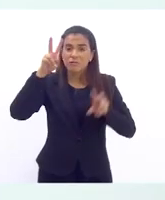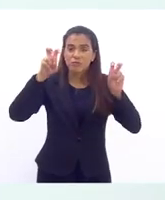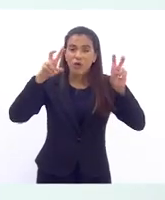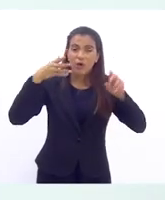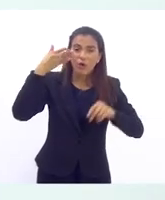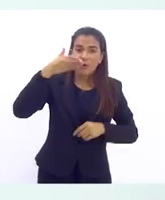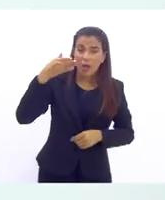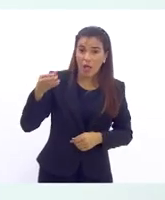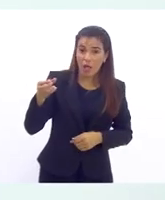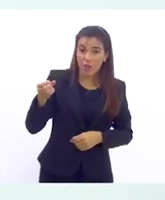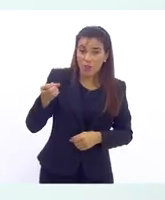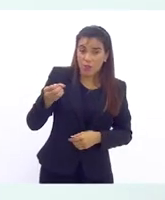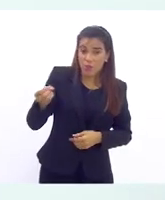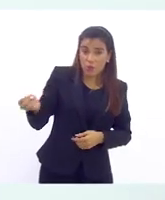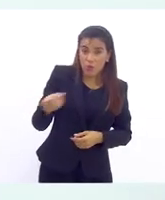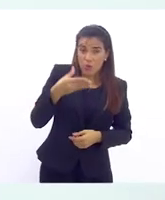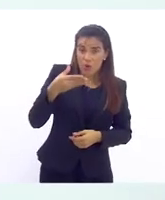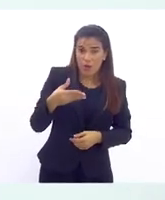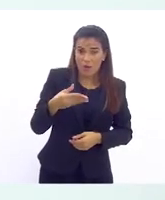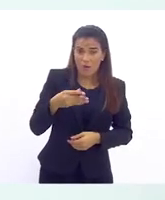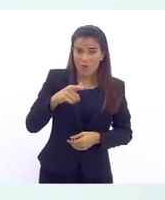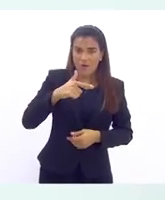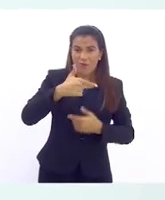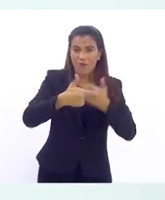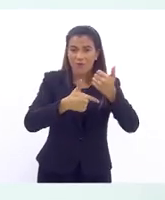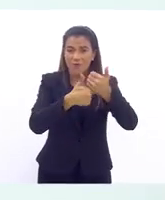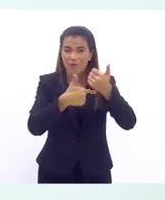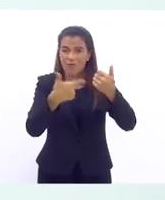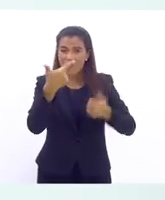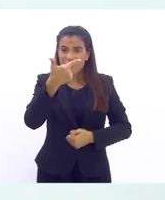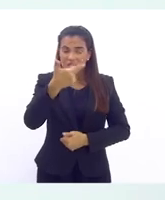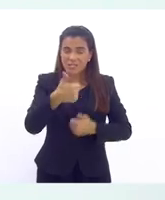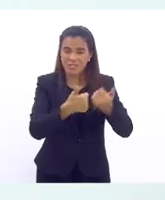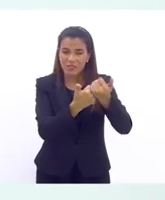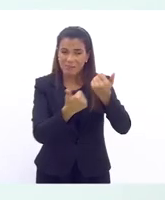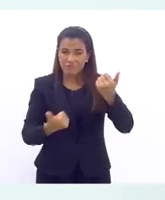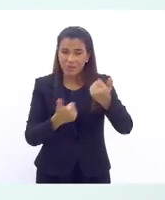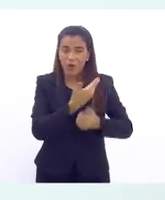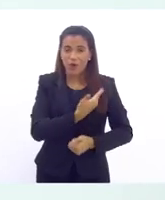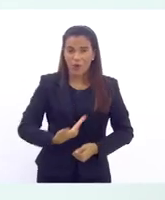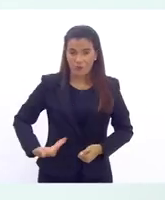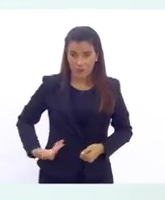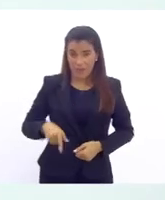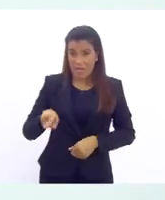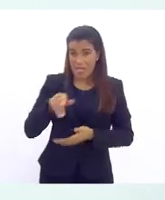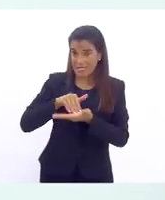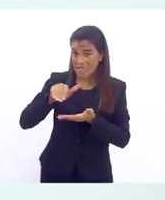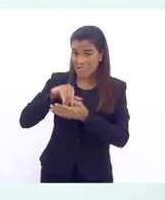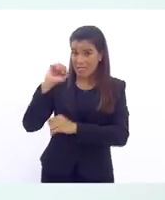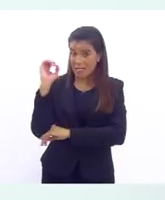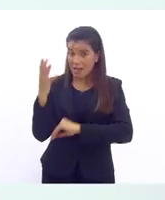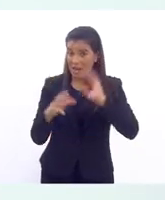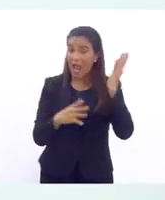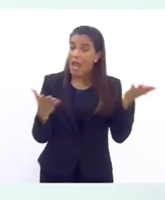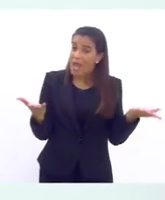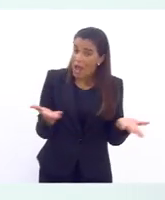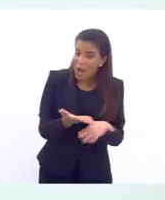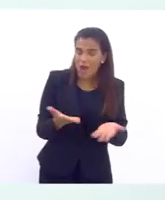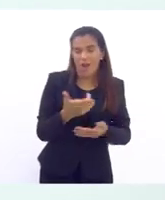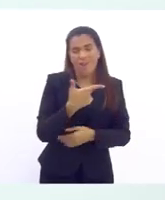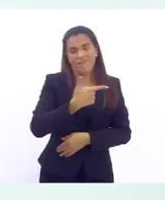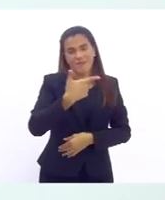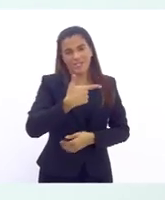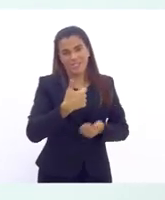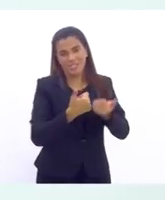atual vice-governador Na verdade eu digo primeiro que ele é o secretário do ambiente depois ele vem vice-governador porque